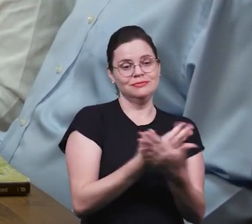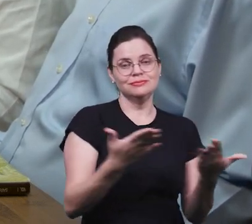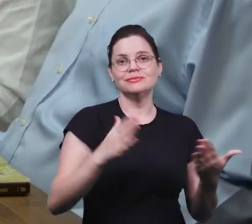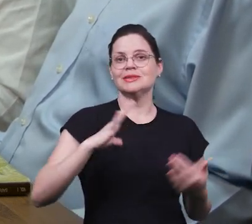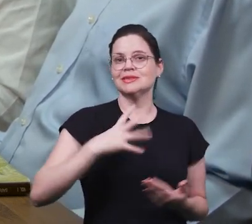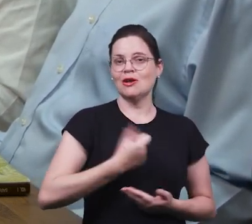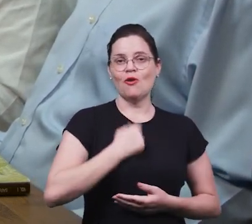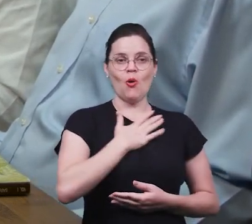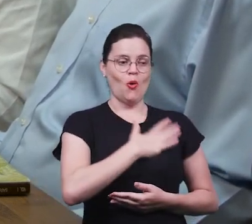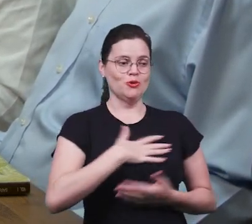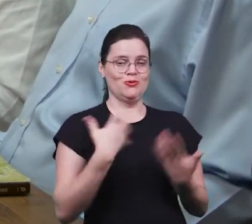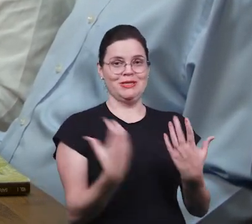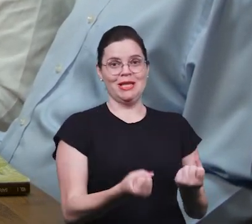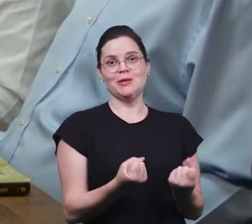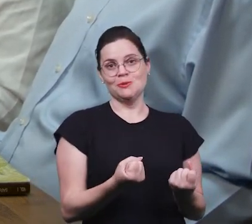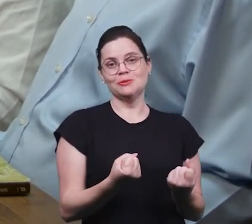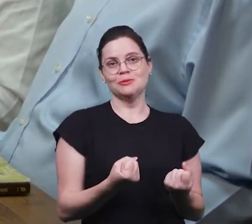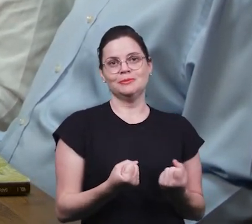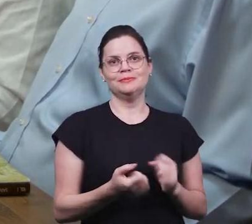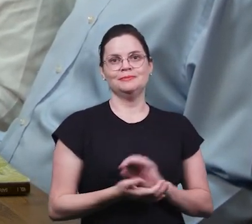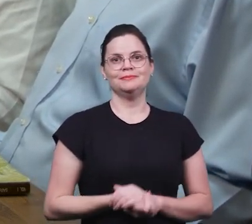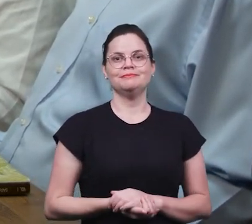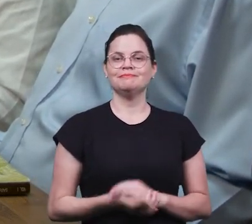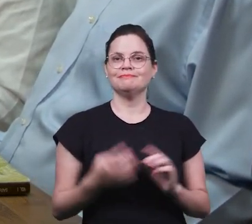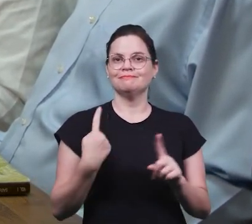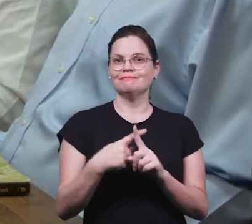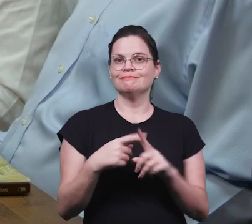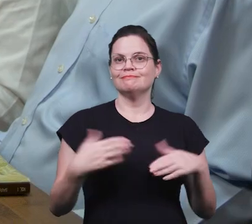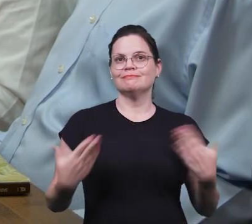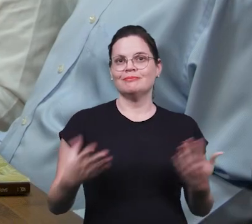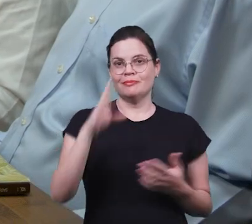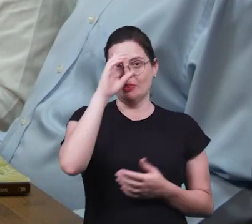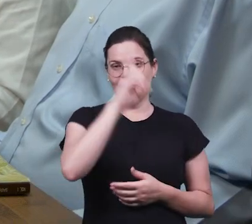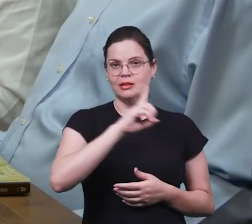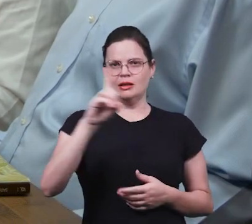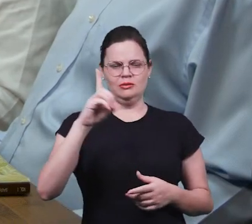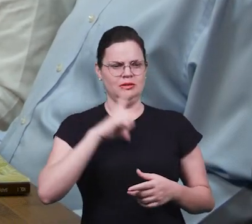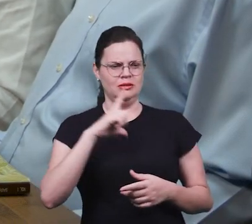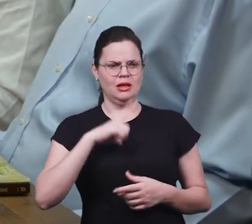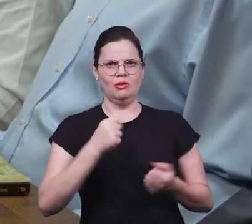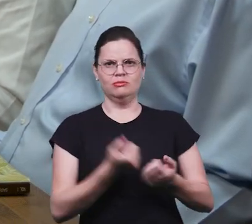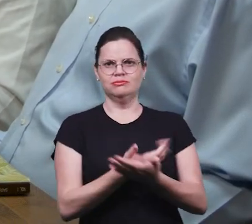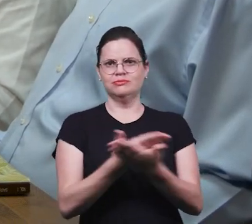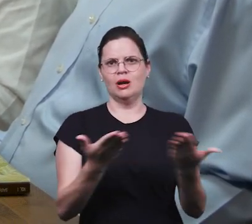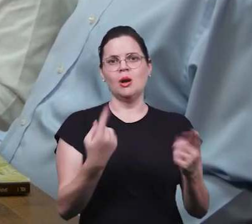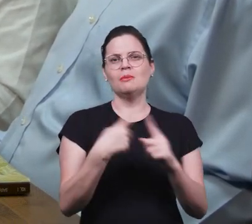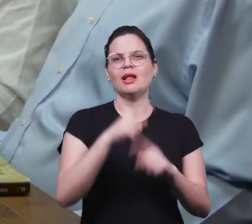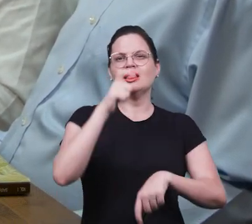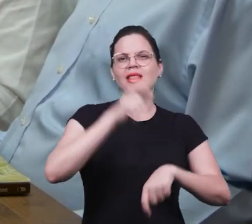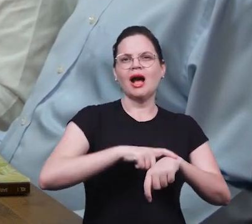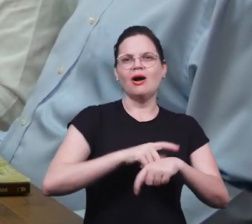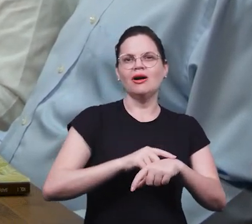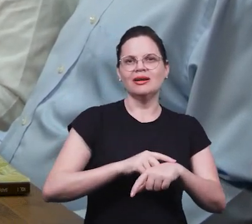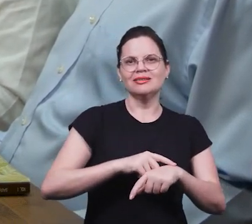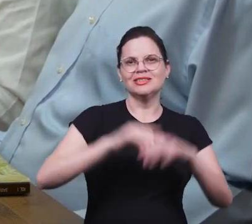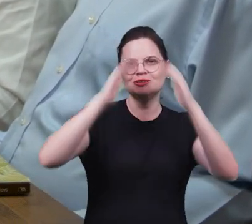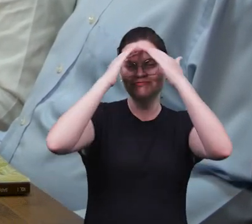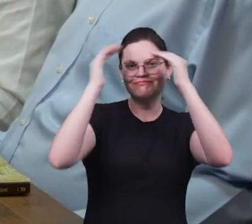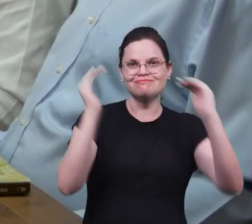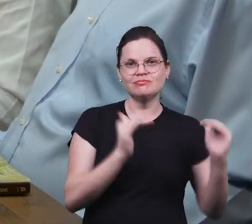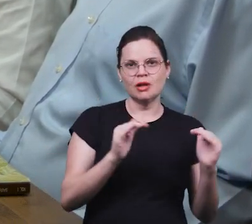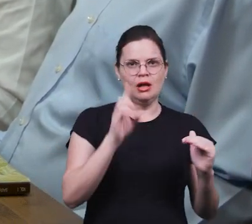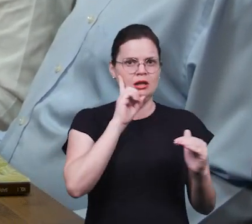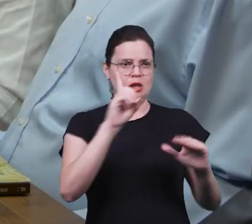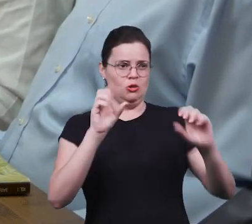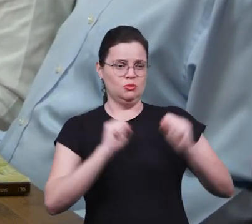morte. Mas Deus foi lá e ofereceu ao homem uma oportunidade de redenção. É você ter como